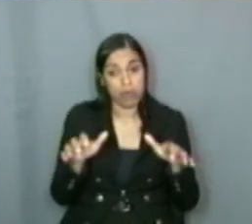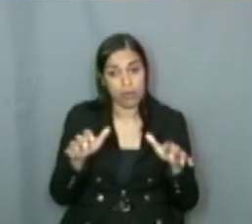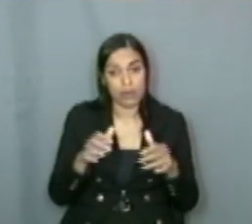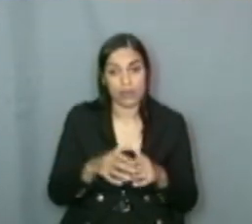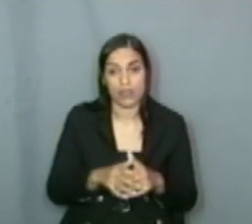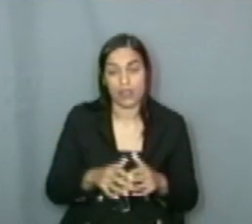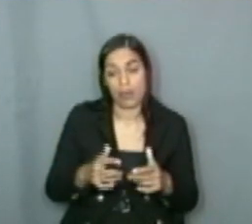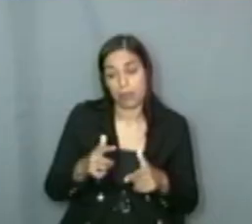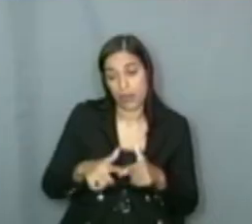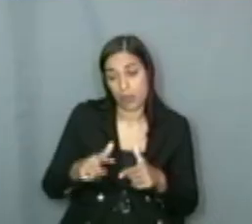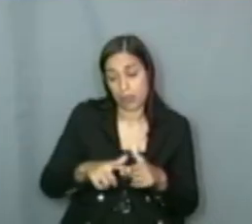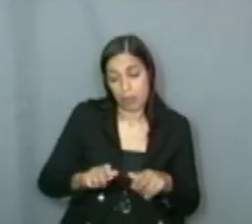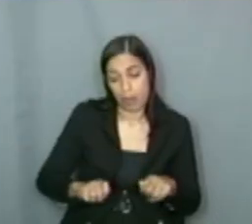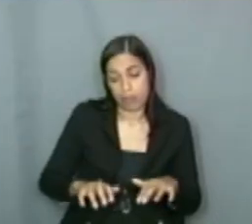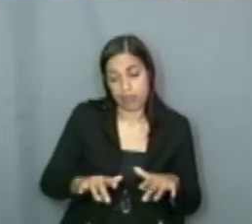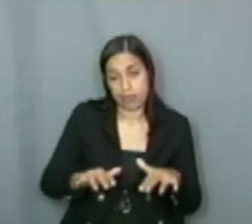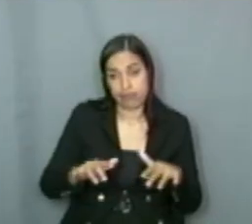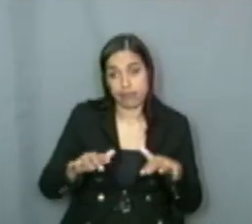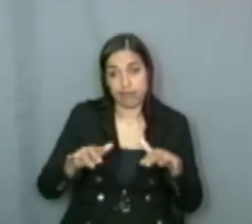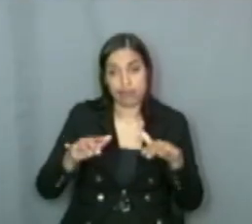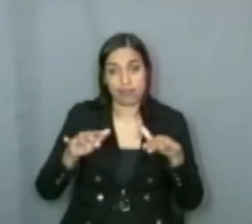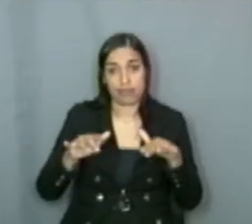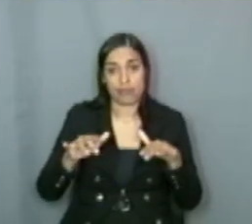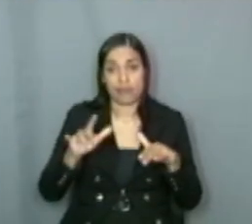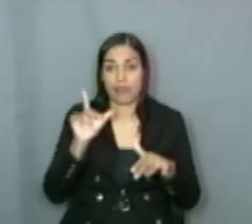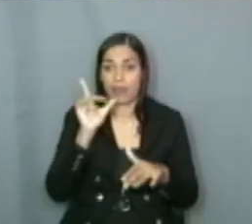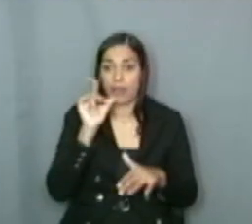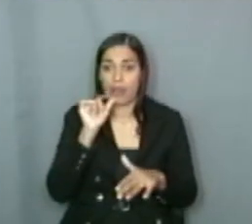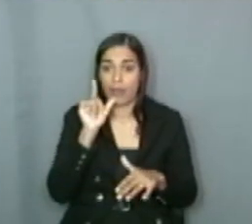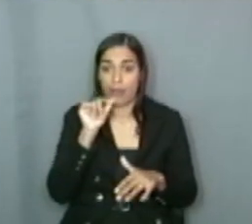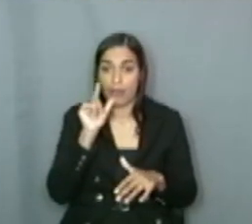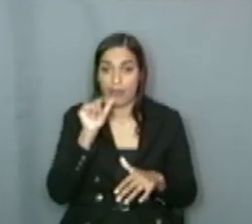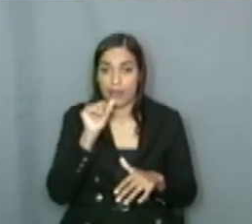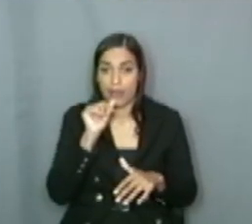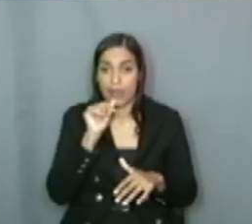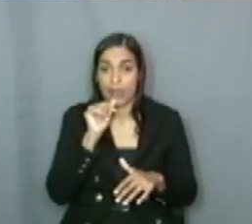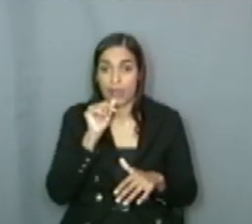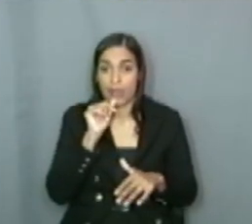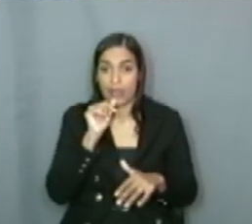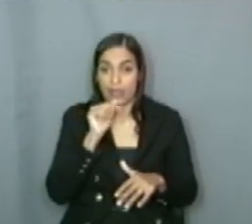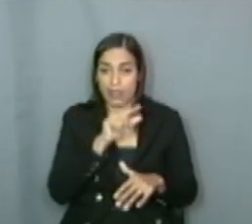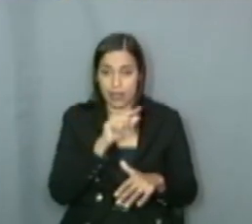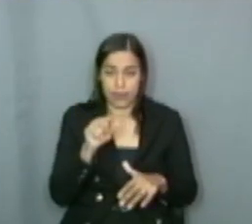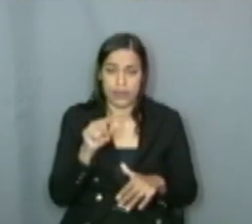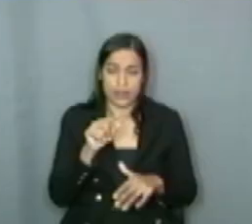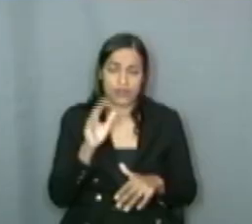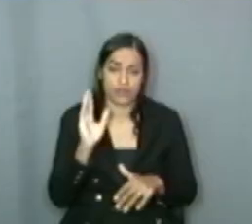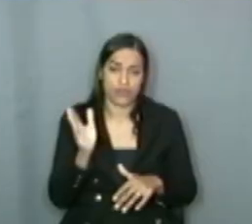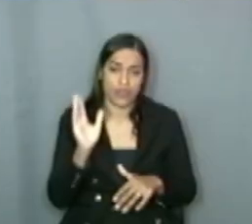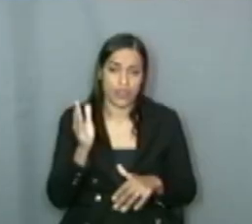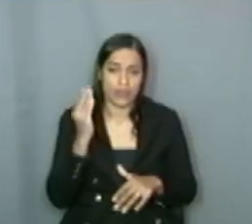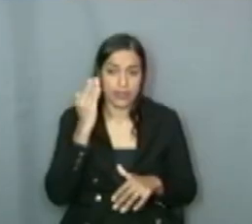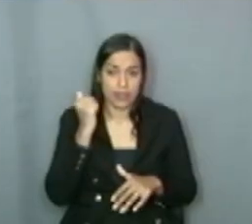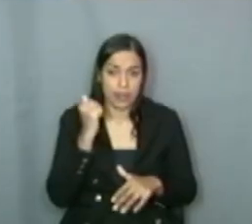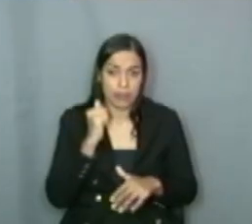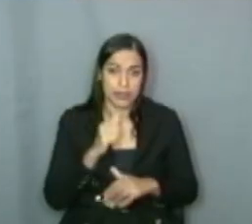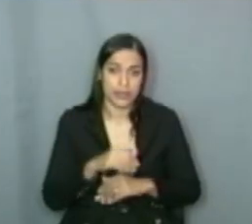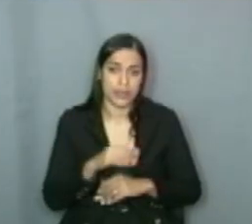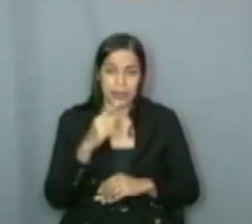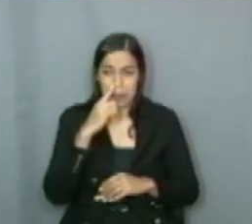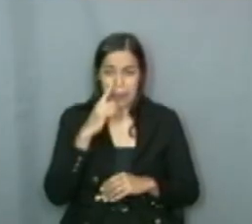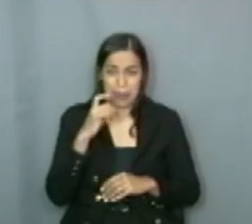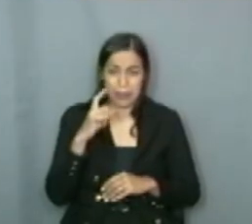alta. E aquela água, aquela que você conhece, com aquele